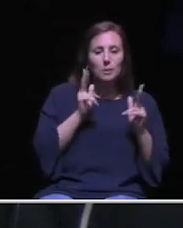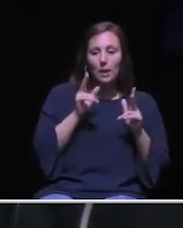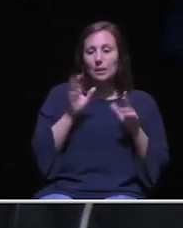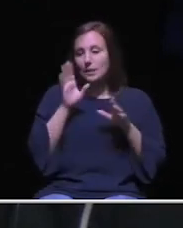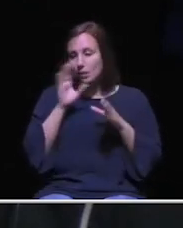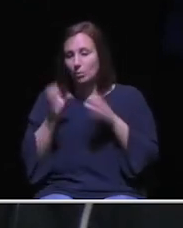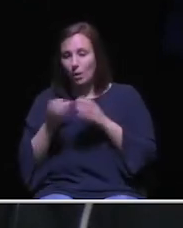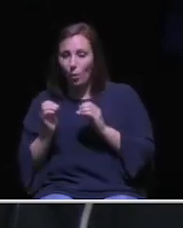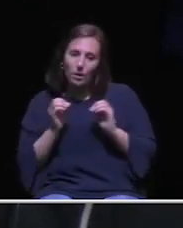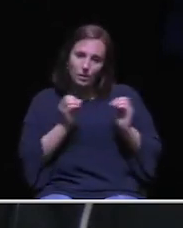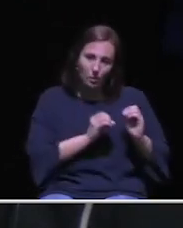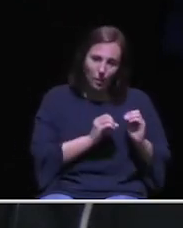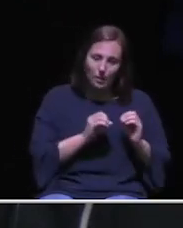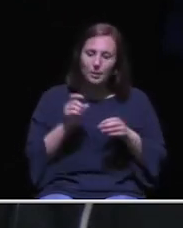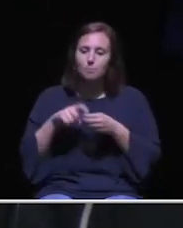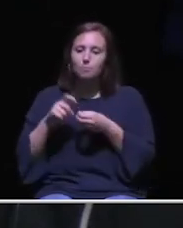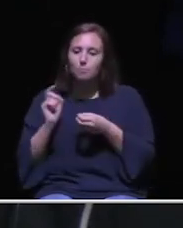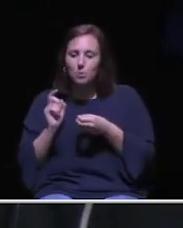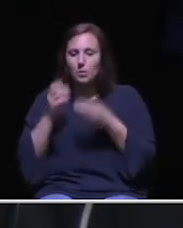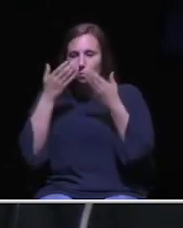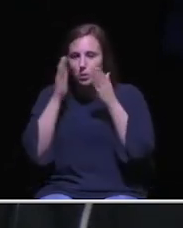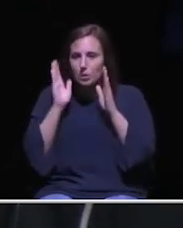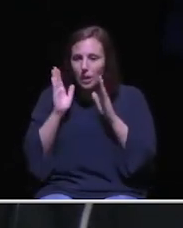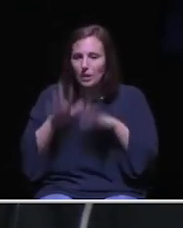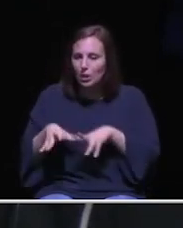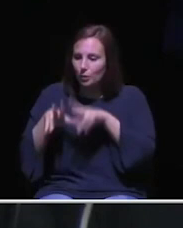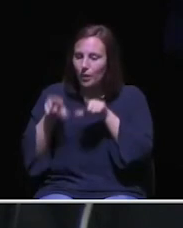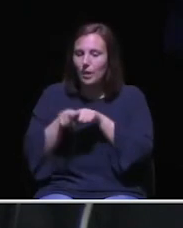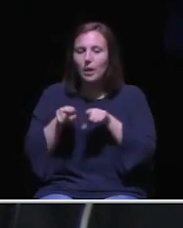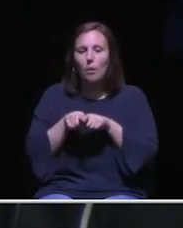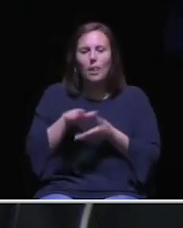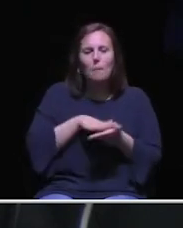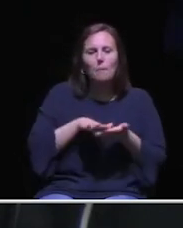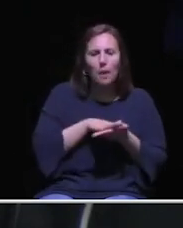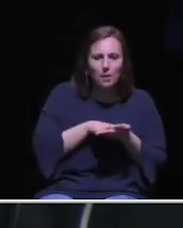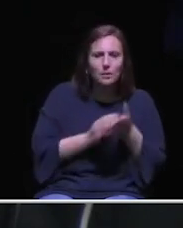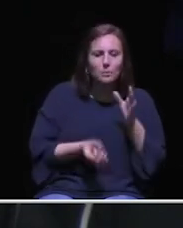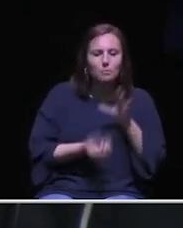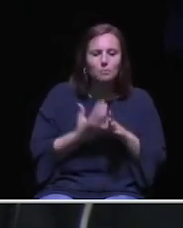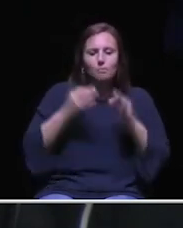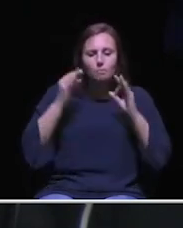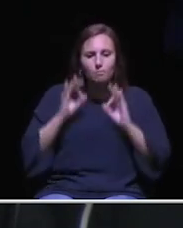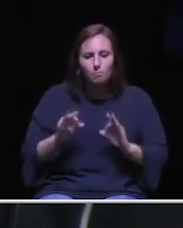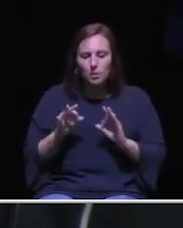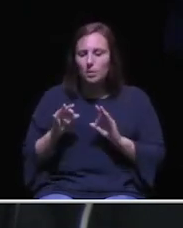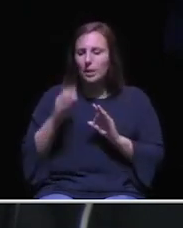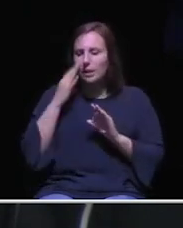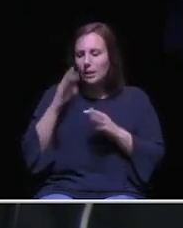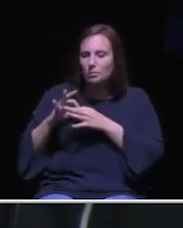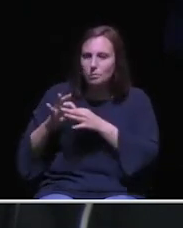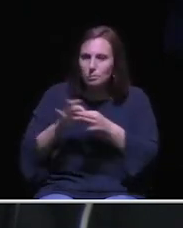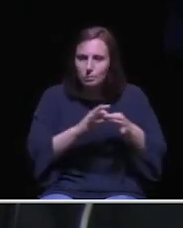comunidade. Democratizar, descolonizar e desenvolver são pilares para esta construção de comunidade, essencial para assegurar laços de vizinhança, que